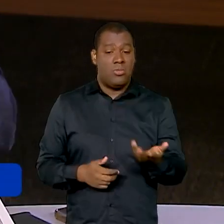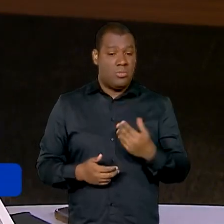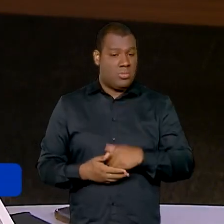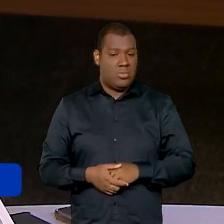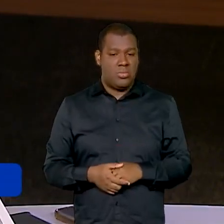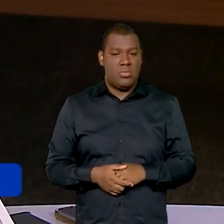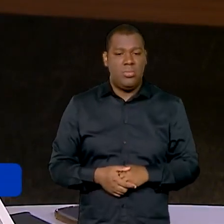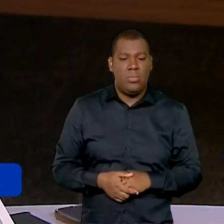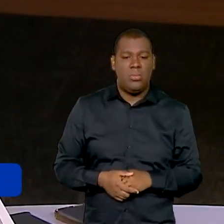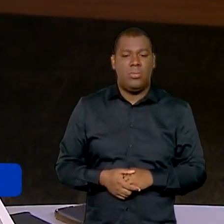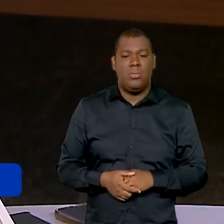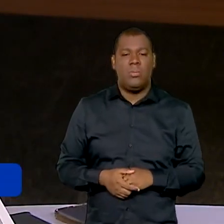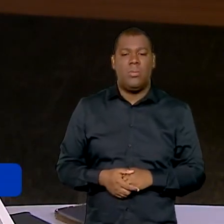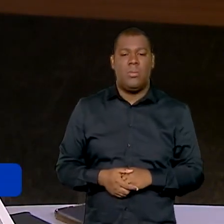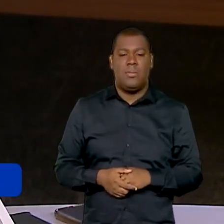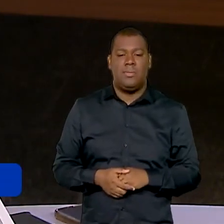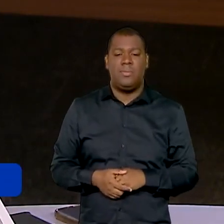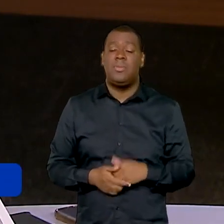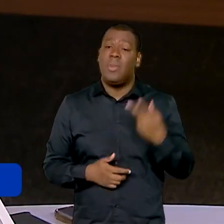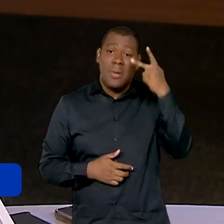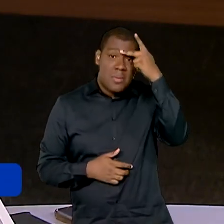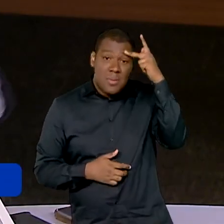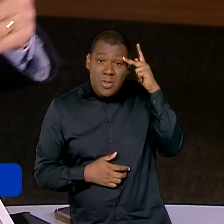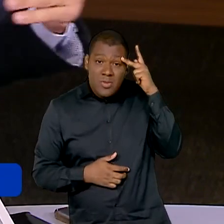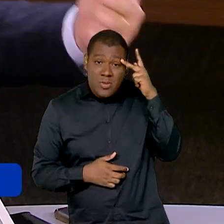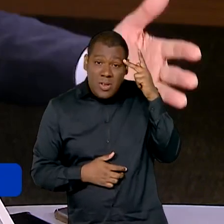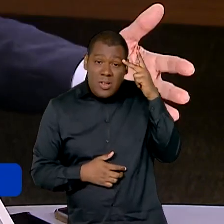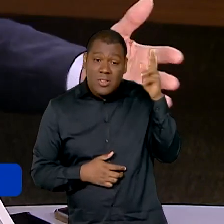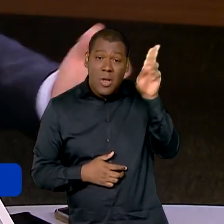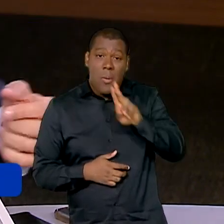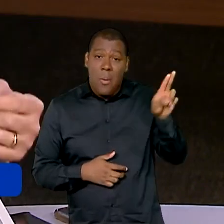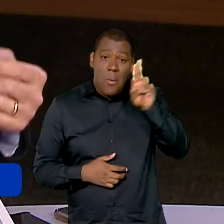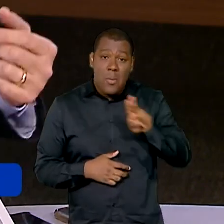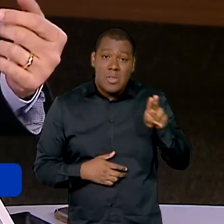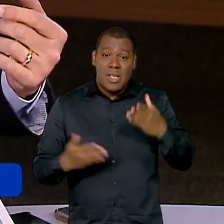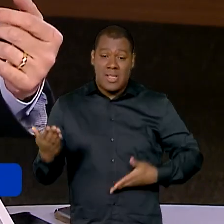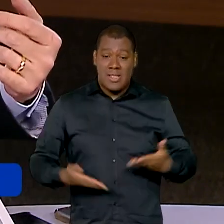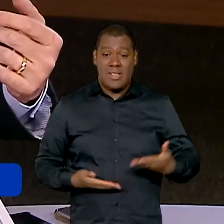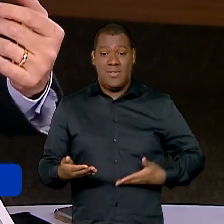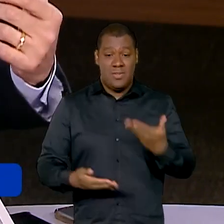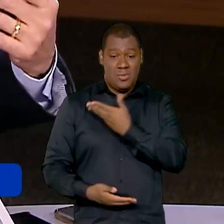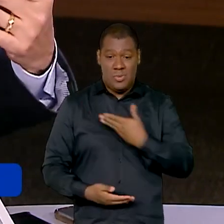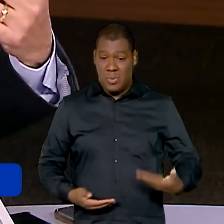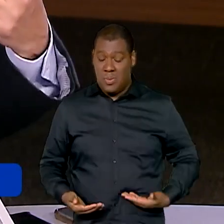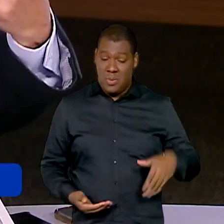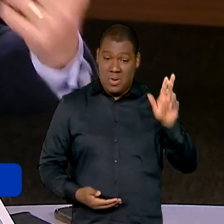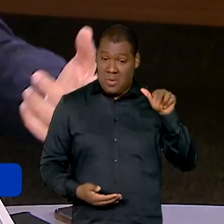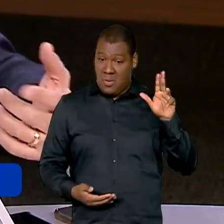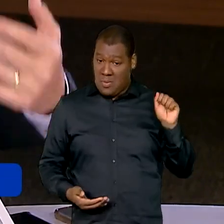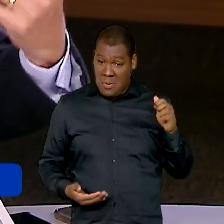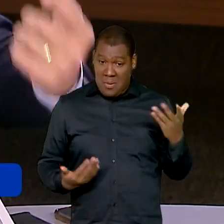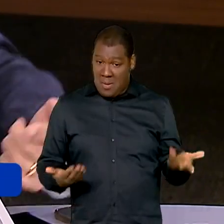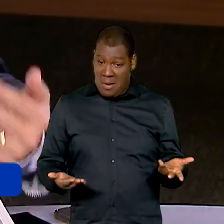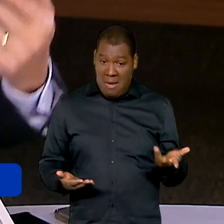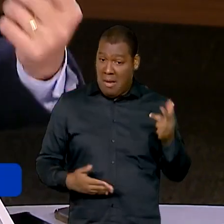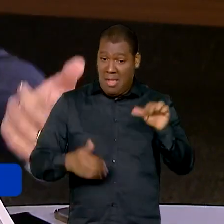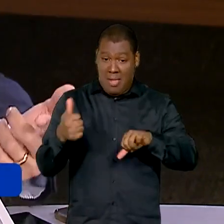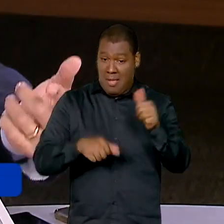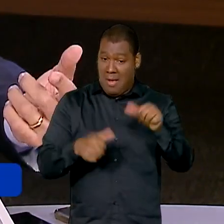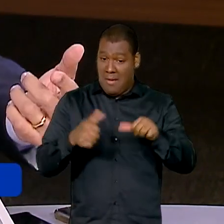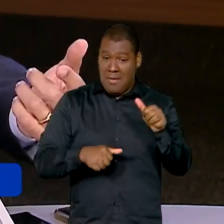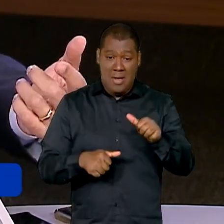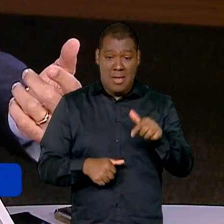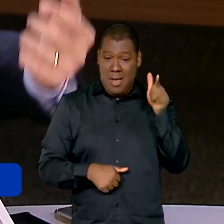Quando você cruza, quem nunca usou, avalia pior. Quem não tem nenhum filho, nenhum parente em